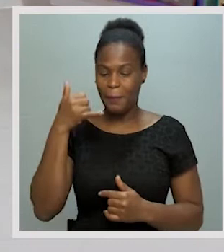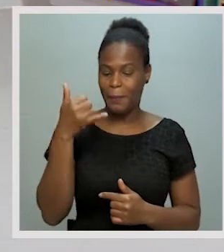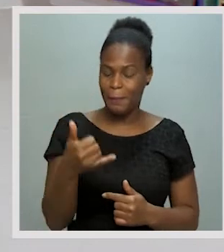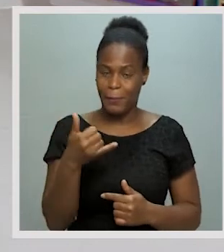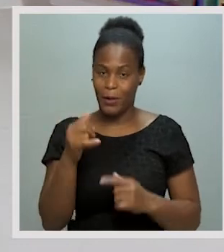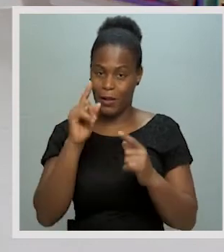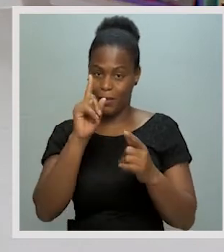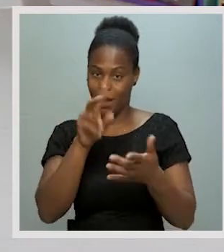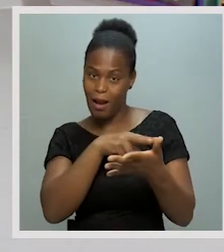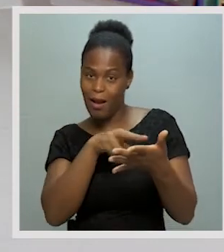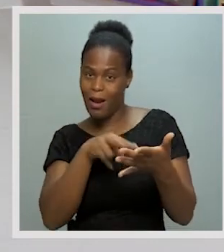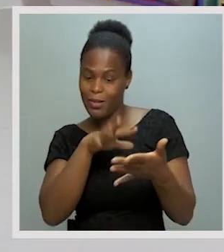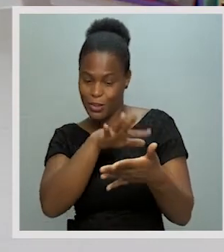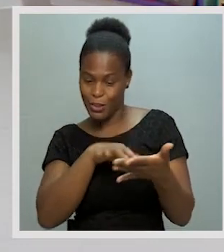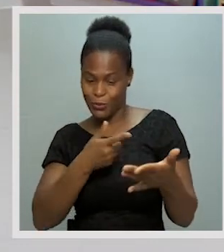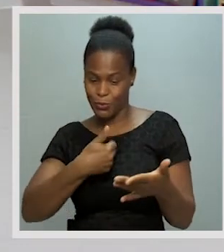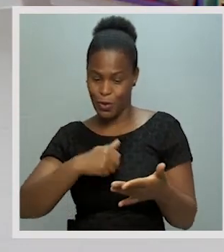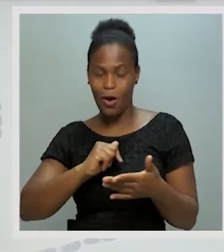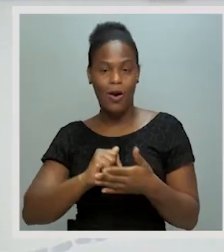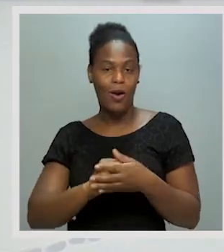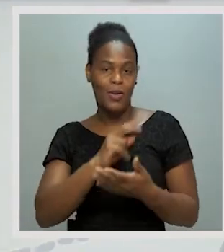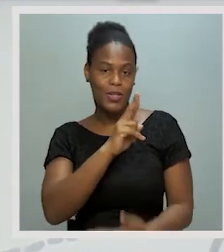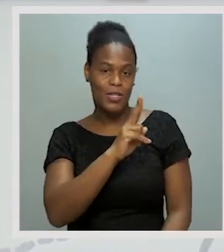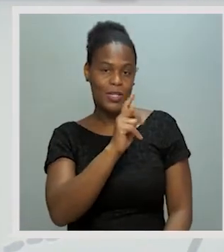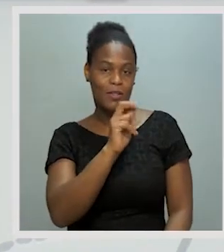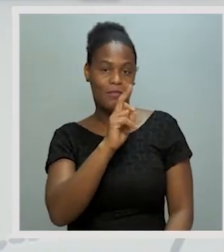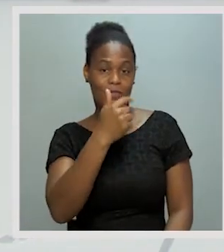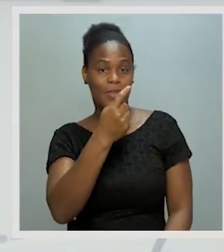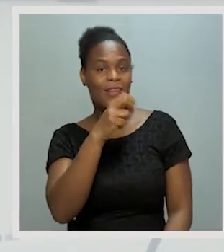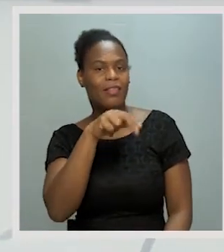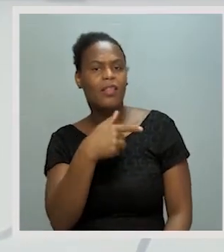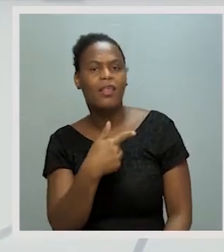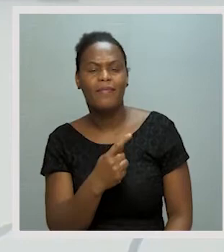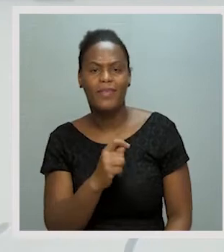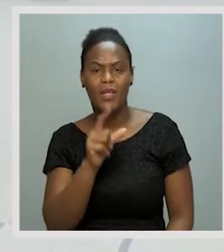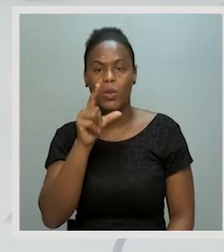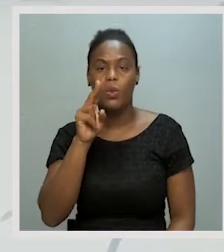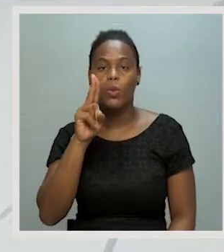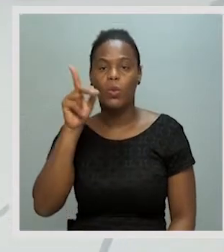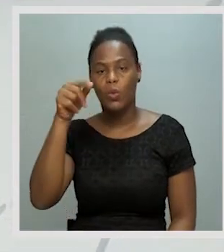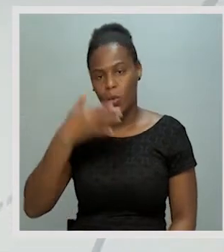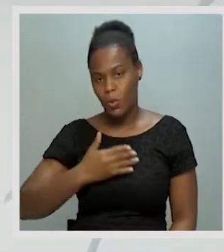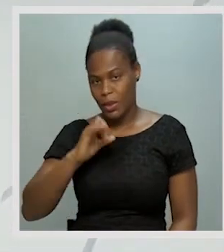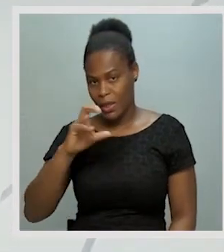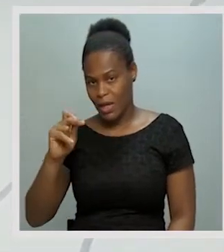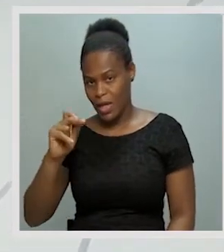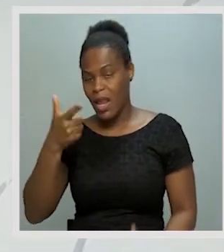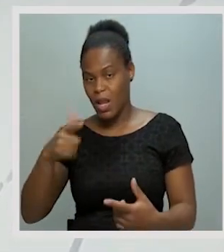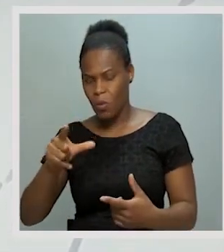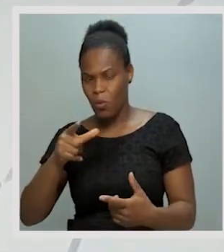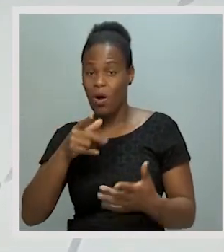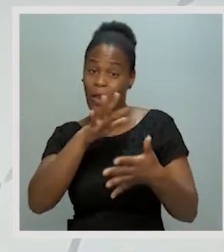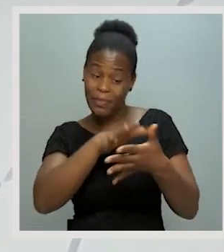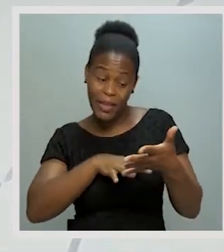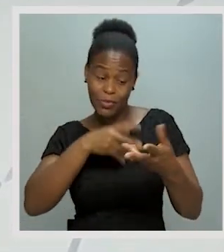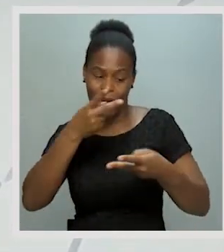Depois da leitura do nosso texto, A Vertente Lúdica da Língua, vamos analisar um pouquinho o